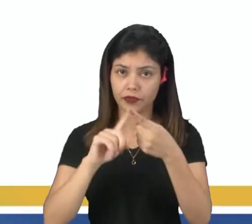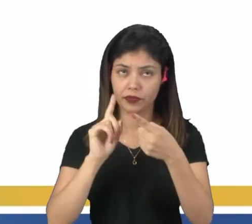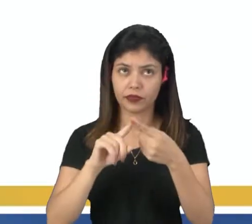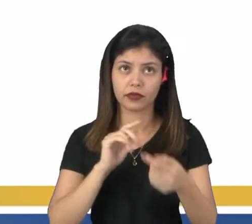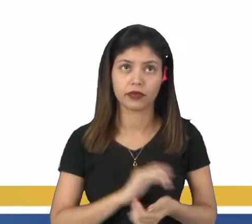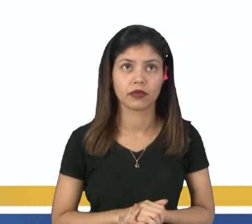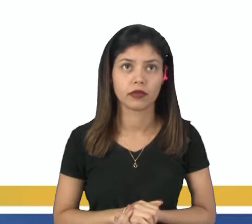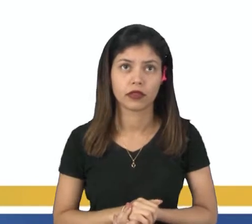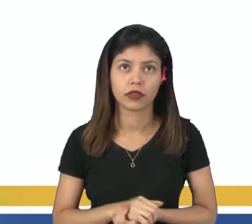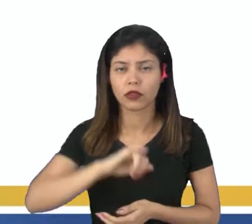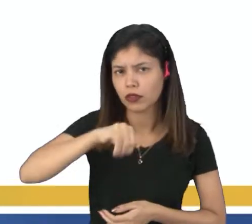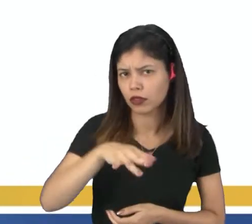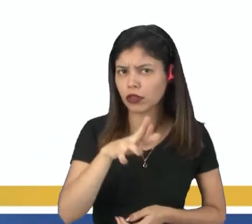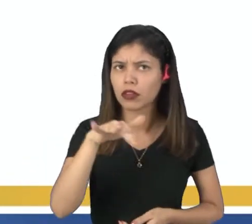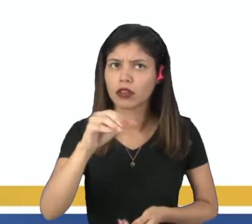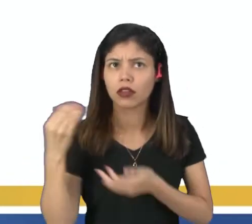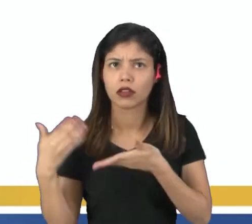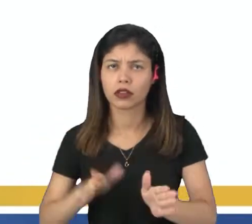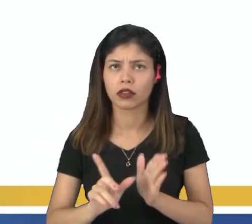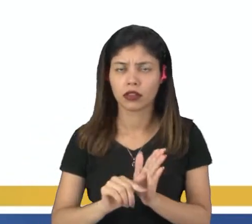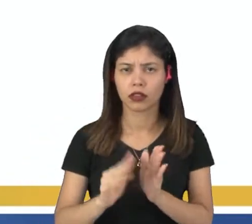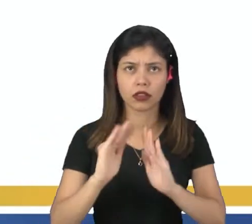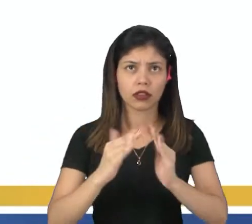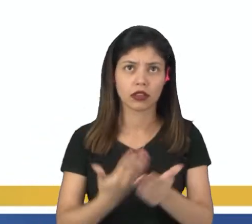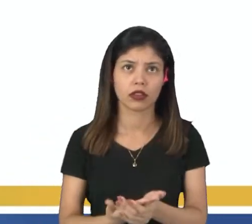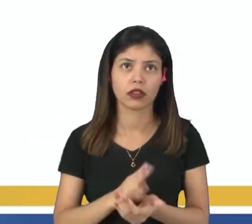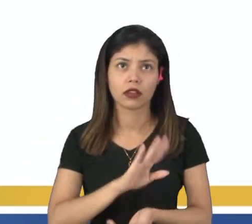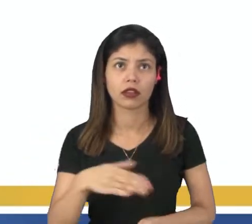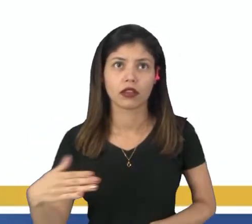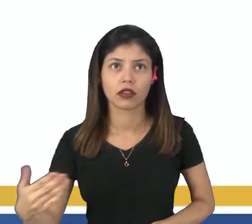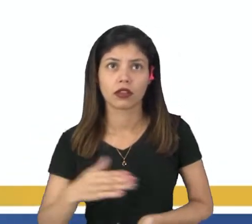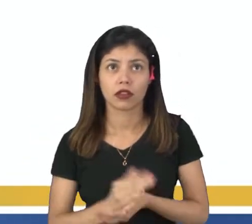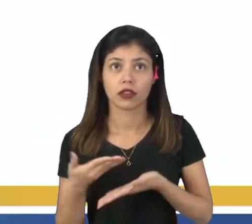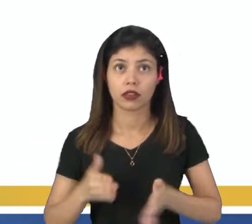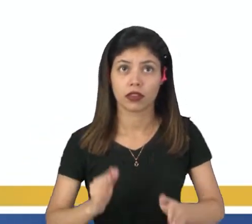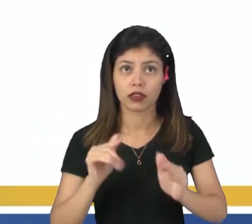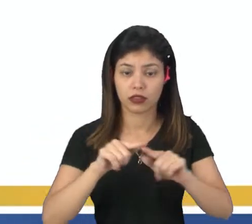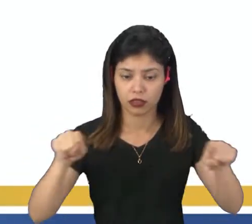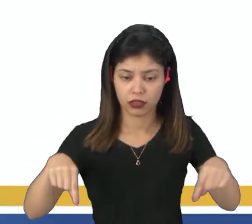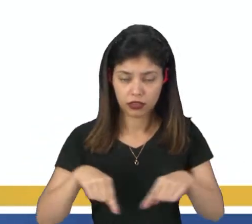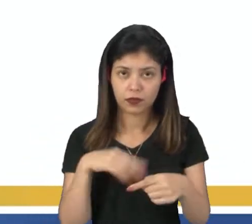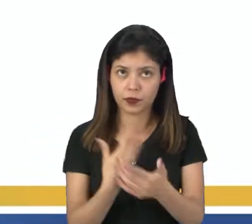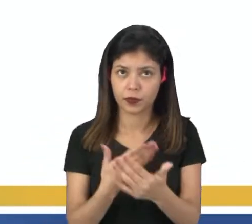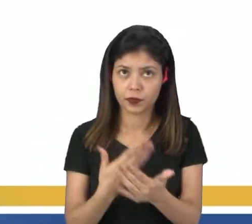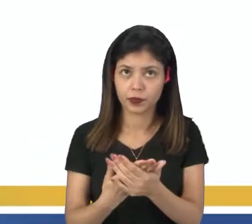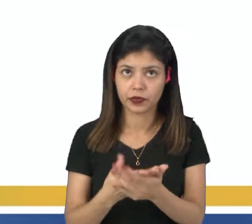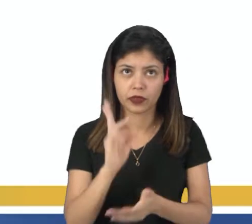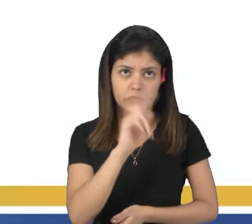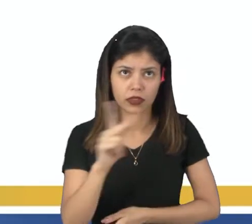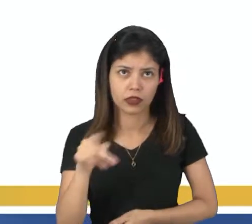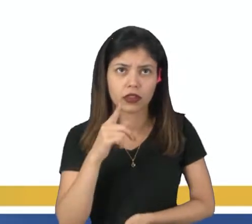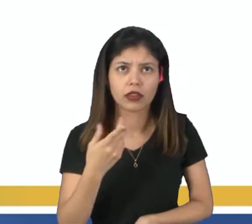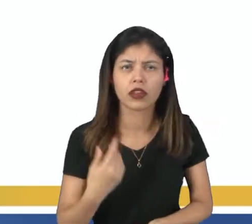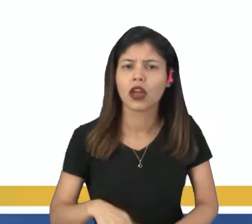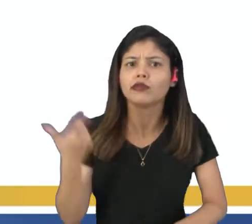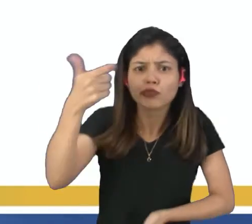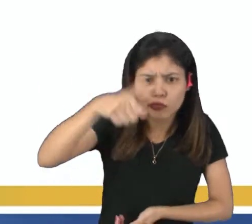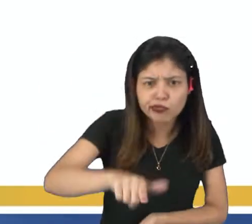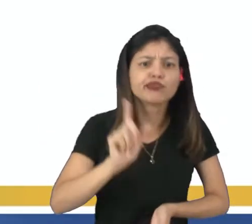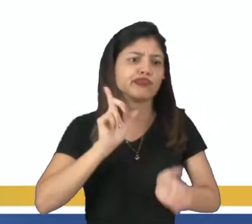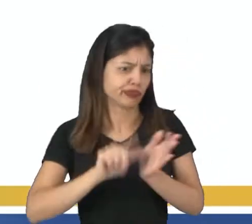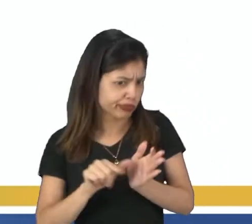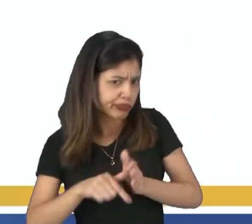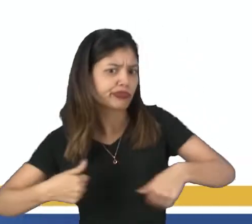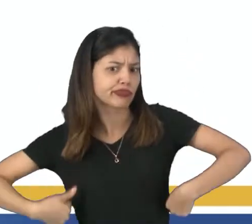1. Joãozinho chega atrasado à escola. Quando ele entra na sala de aula, a professora diz: